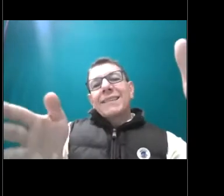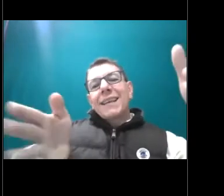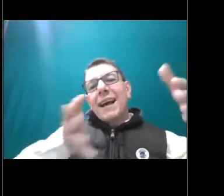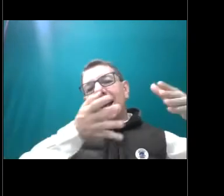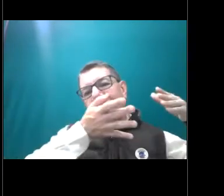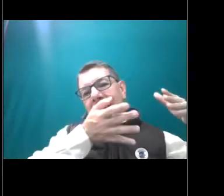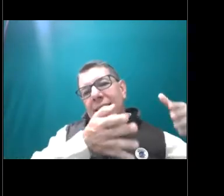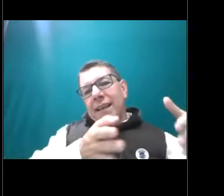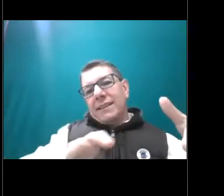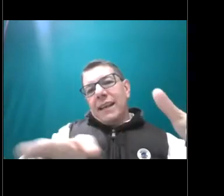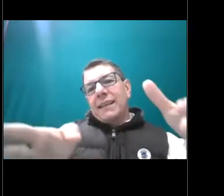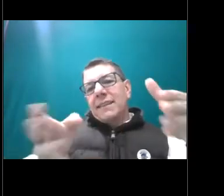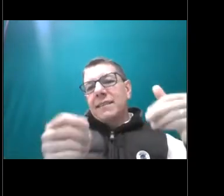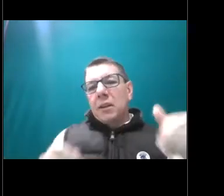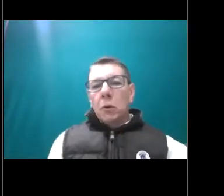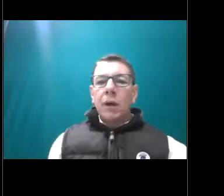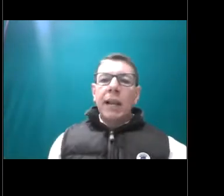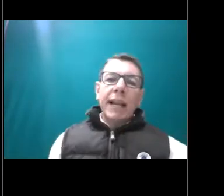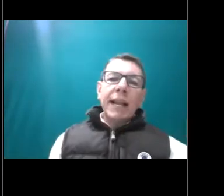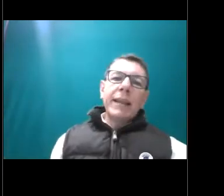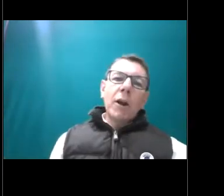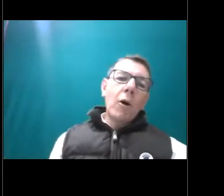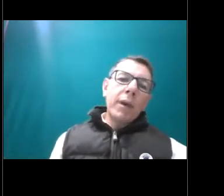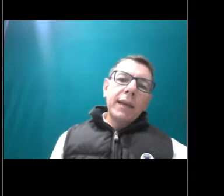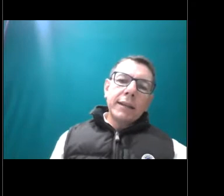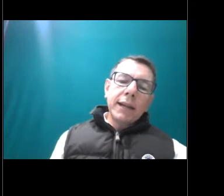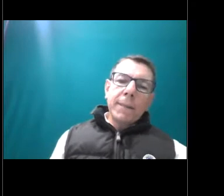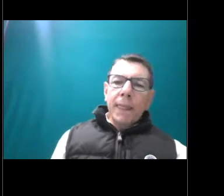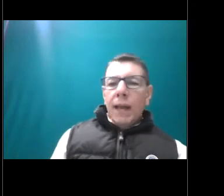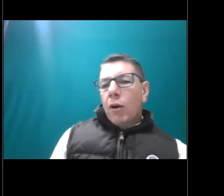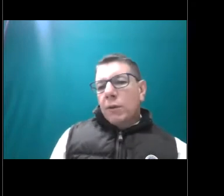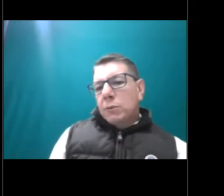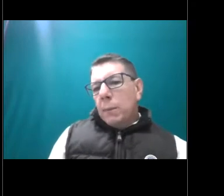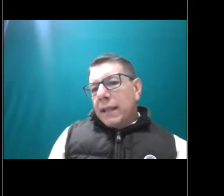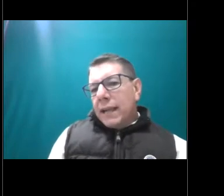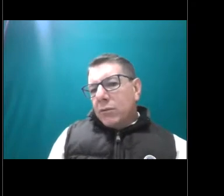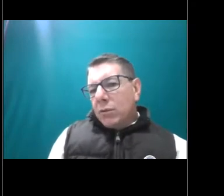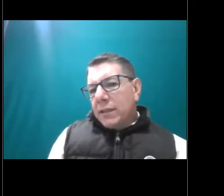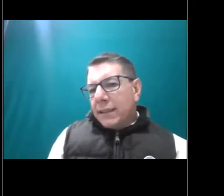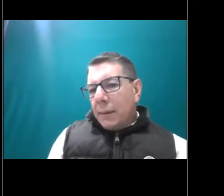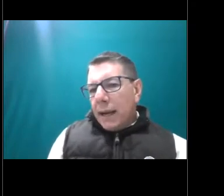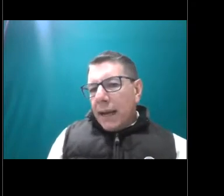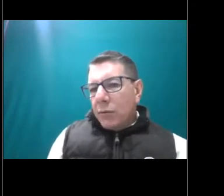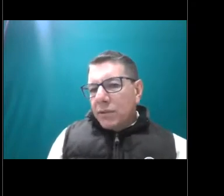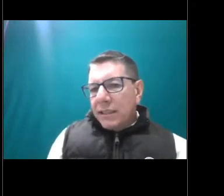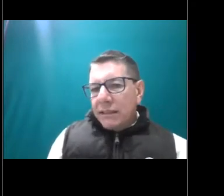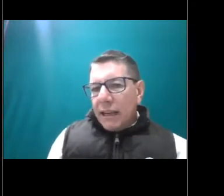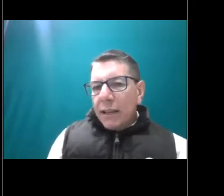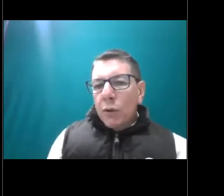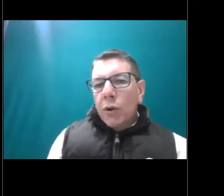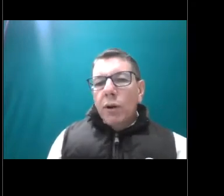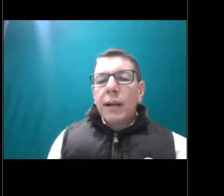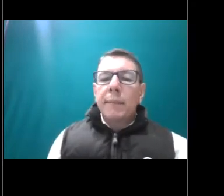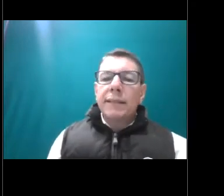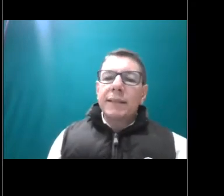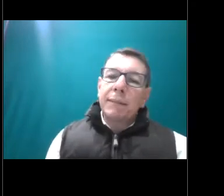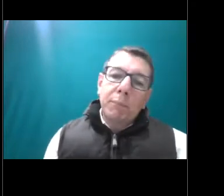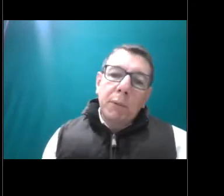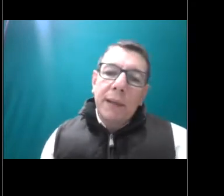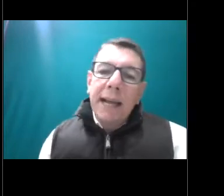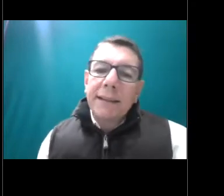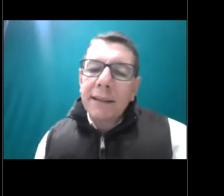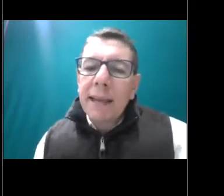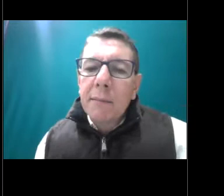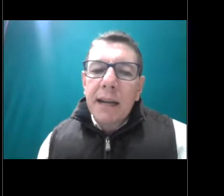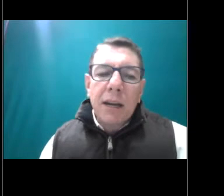começar a descascar esse silo lateralmente, né? Algumas propriedades conseguem trabalhar com desensilador, né? Mas,